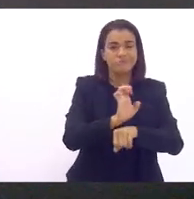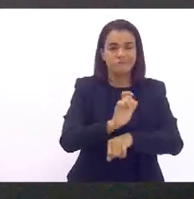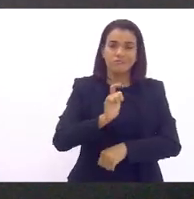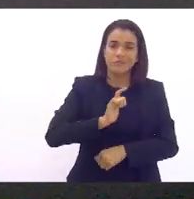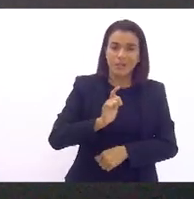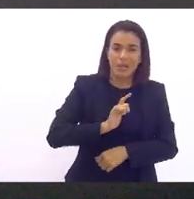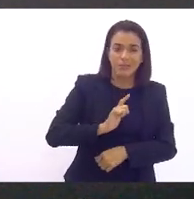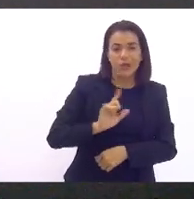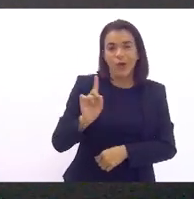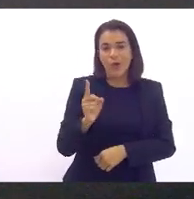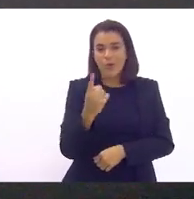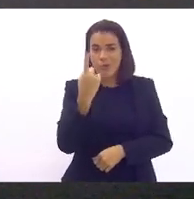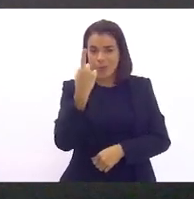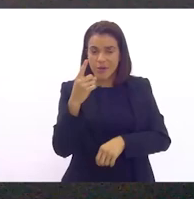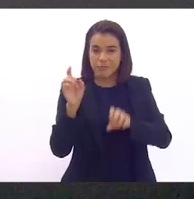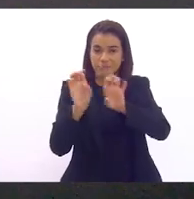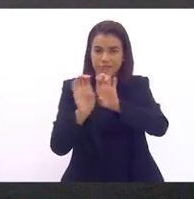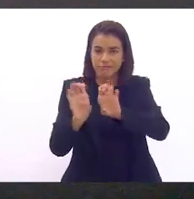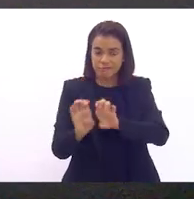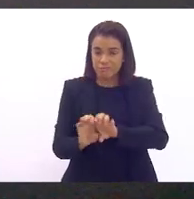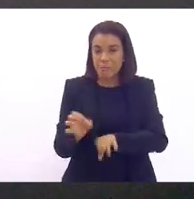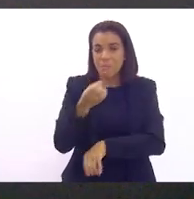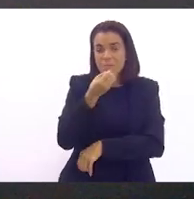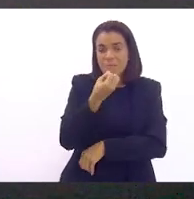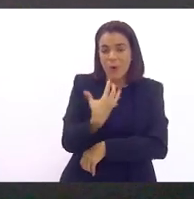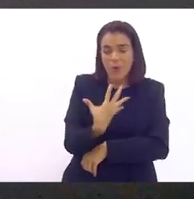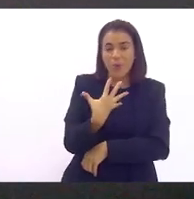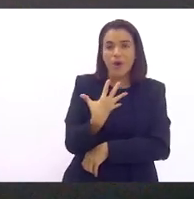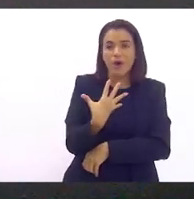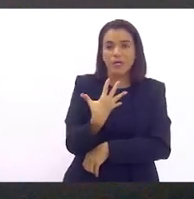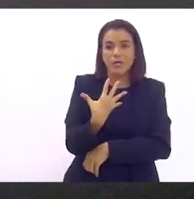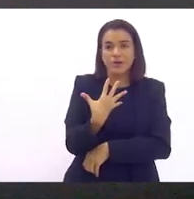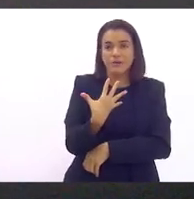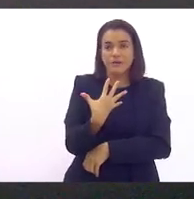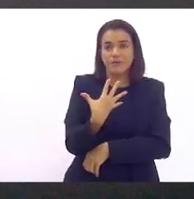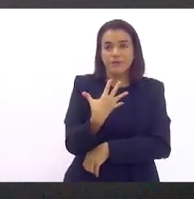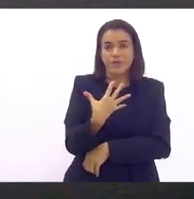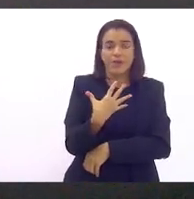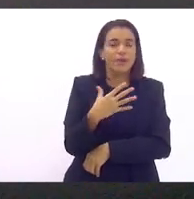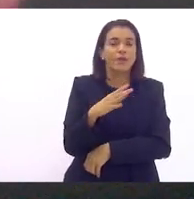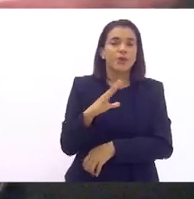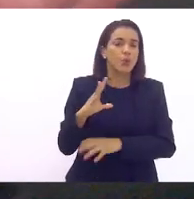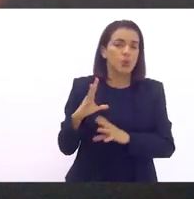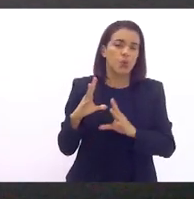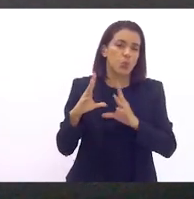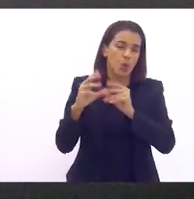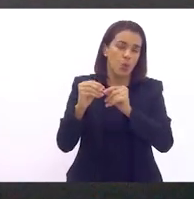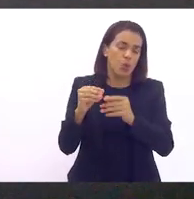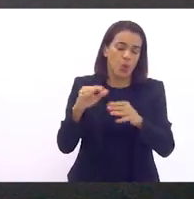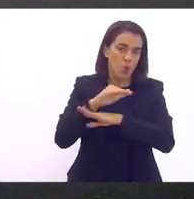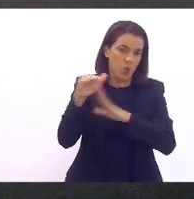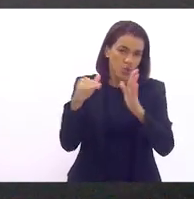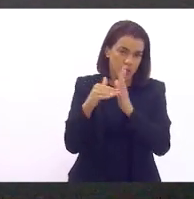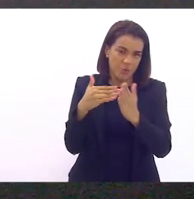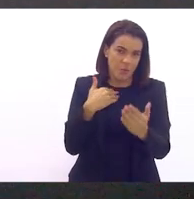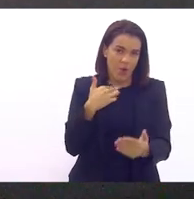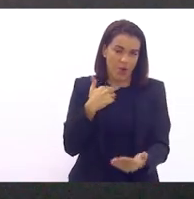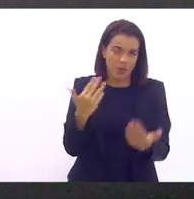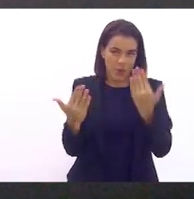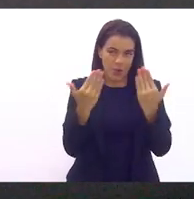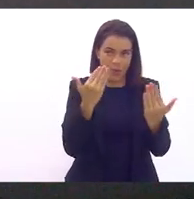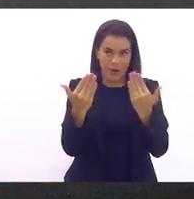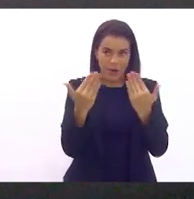não só uma infraestrutura Eh boa nem todos se compara a nosso o Mário Falou bem da